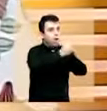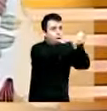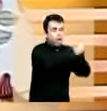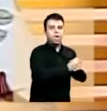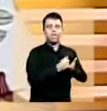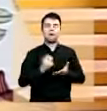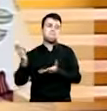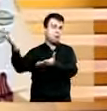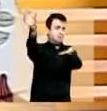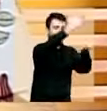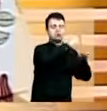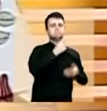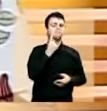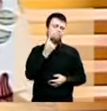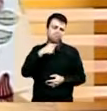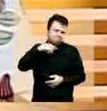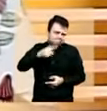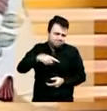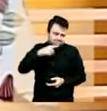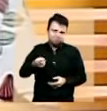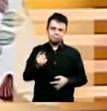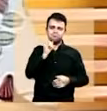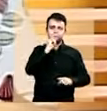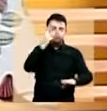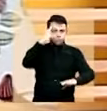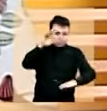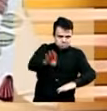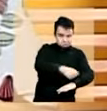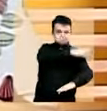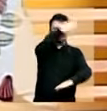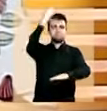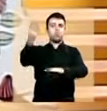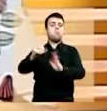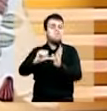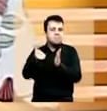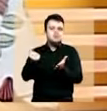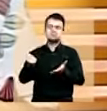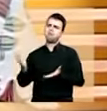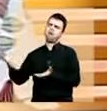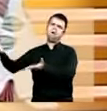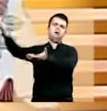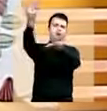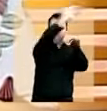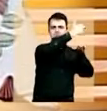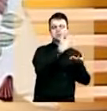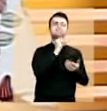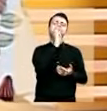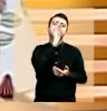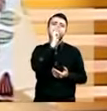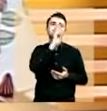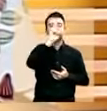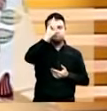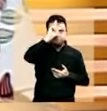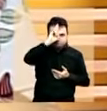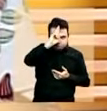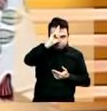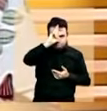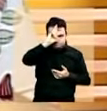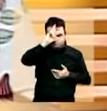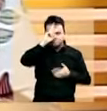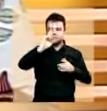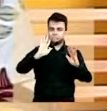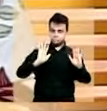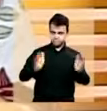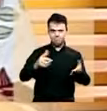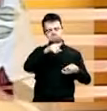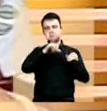ao dia. A gente passa uma vez por dia. Então, ficou, por exemplo, se for depois do almoço, né, que você vai no mercado depois do